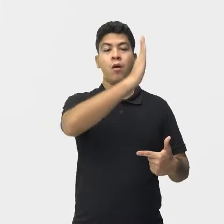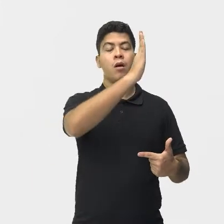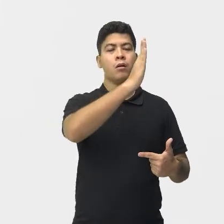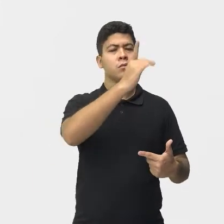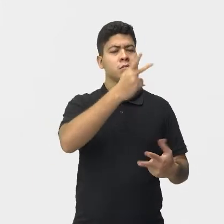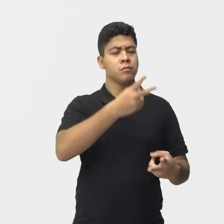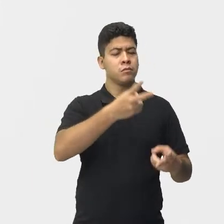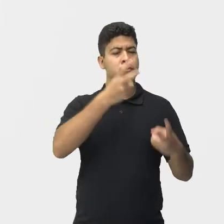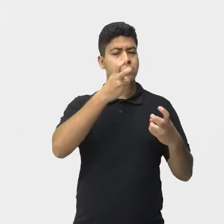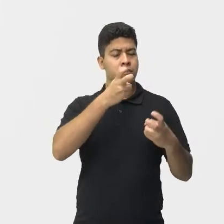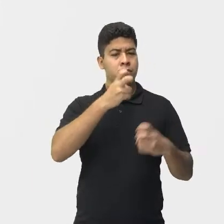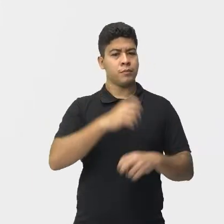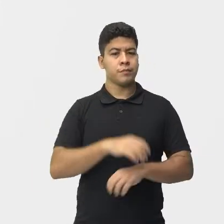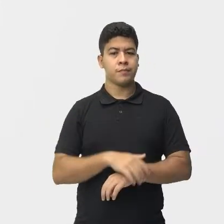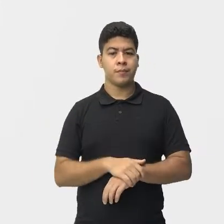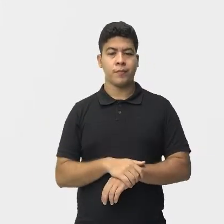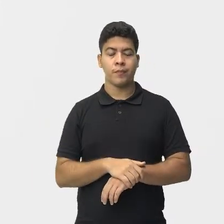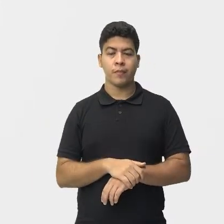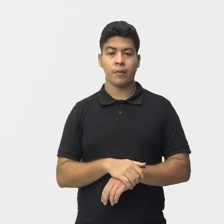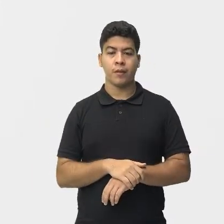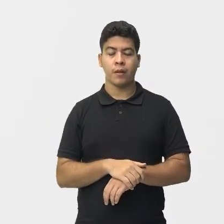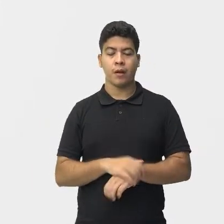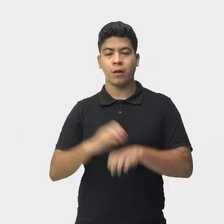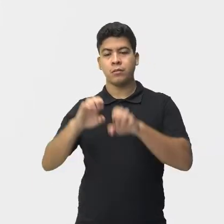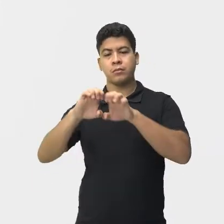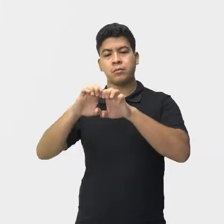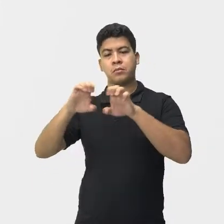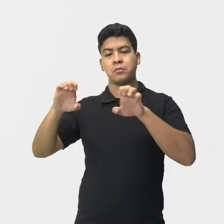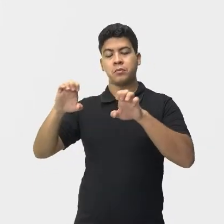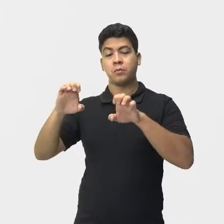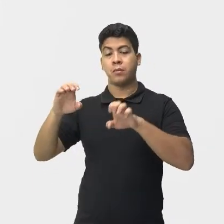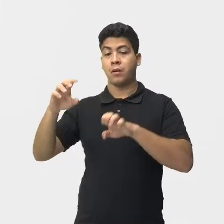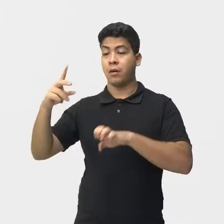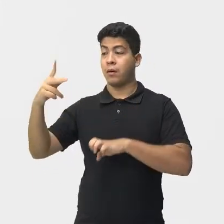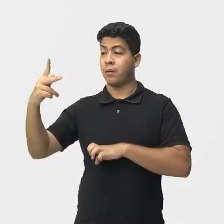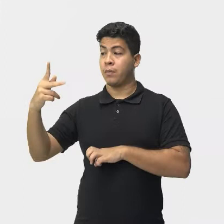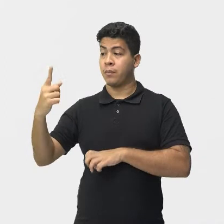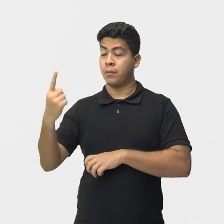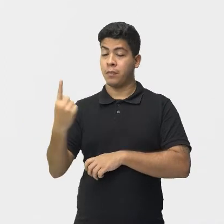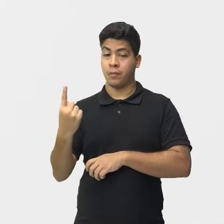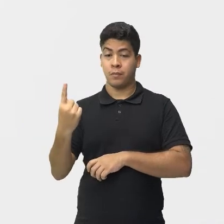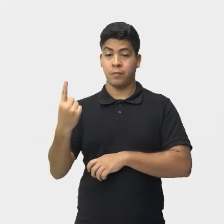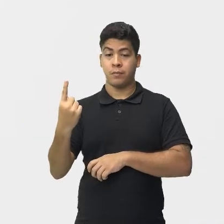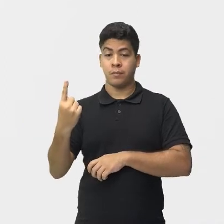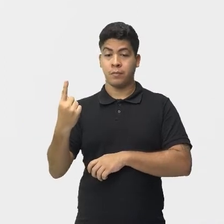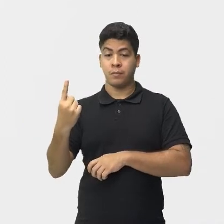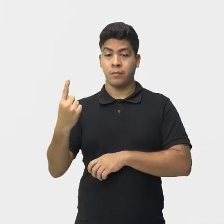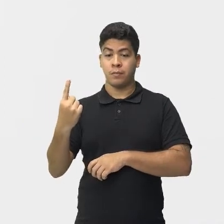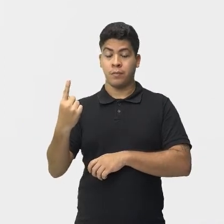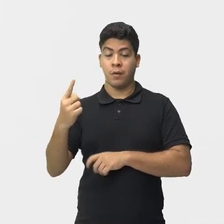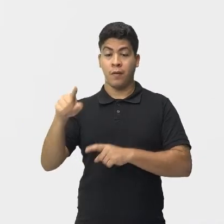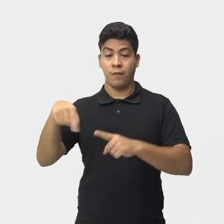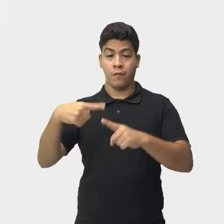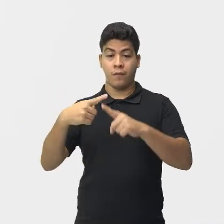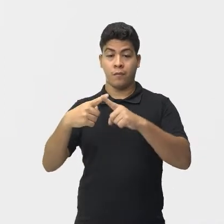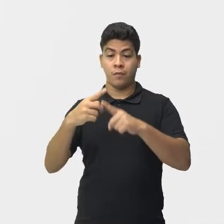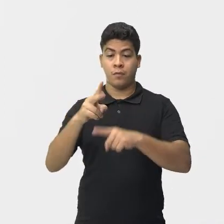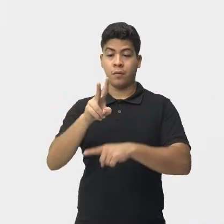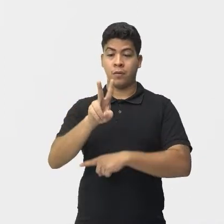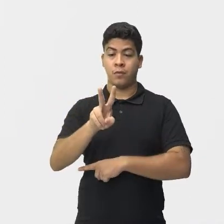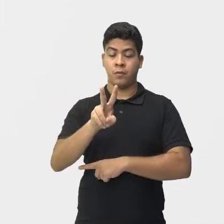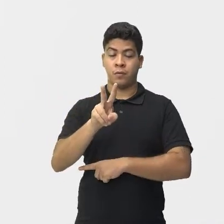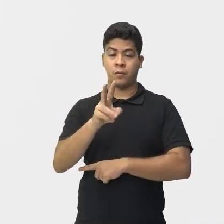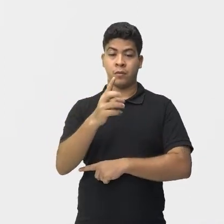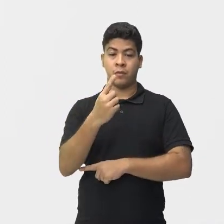que eu tenha dentro da curva, eu vou ter a mesma temperatura. E aí toda vez que eu multiplico a pressão inicial pelo volume